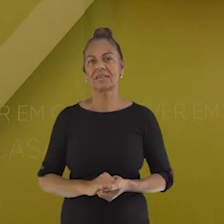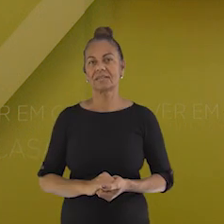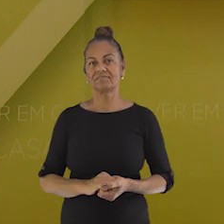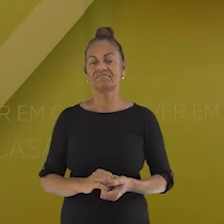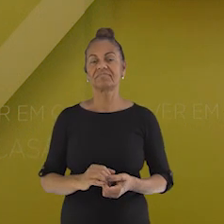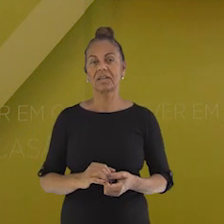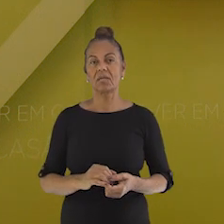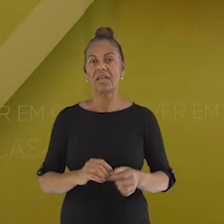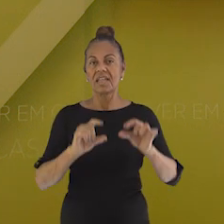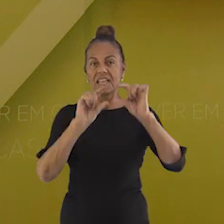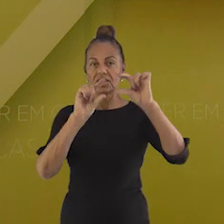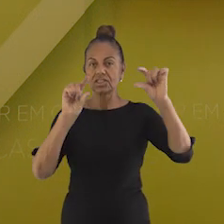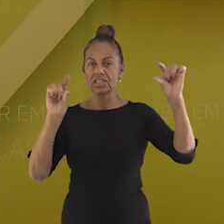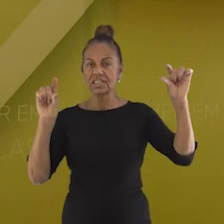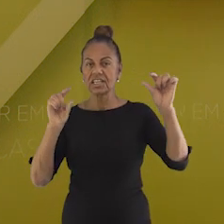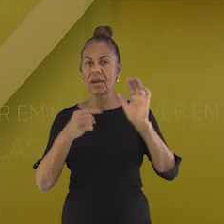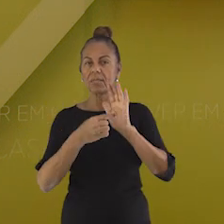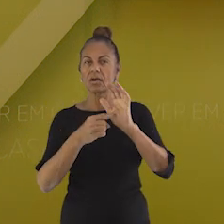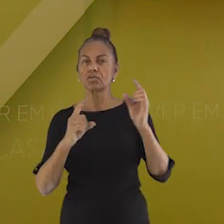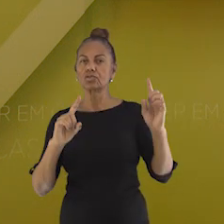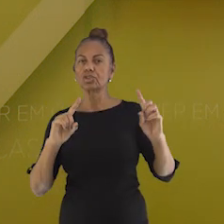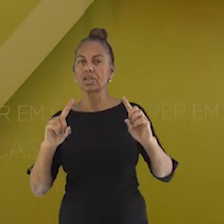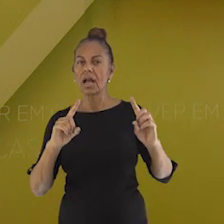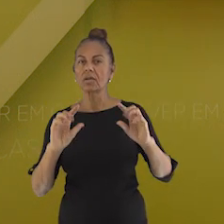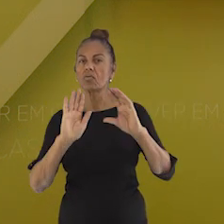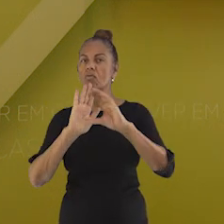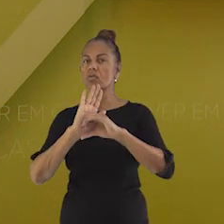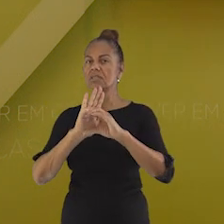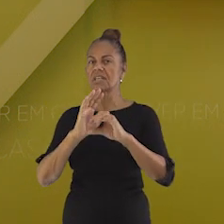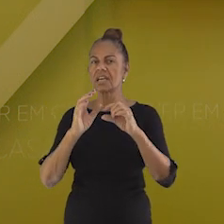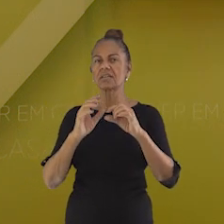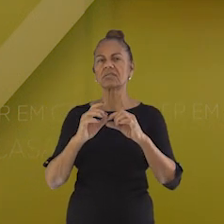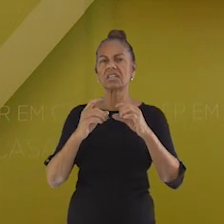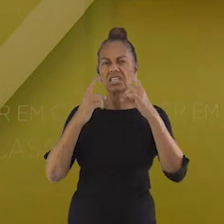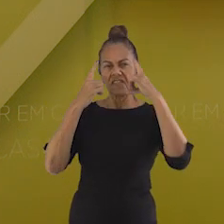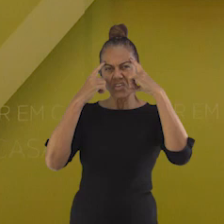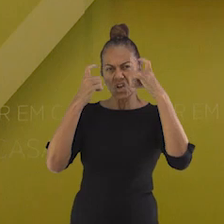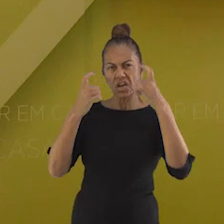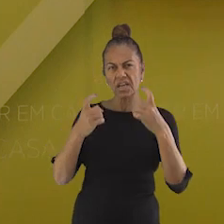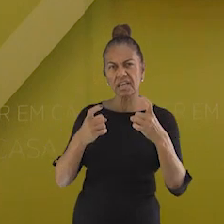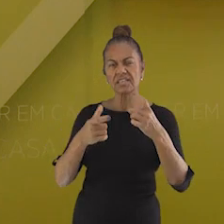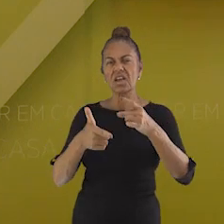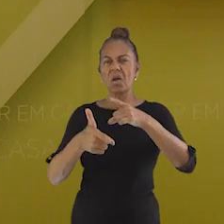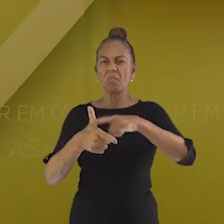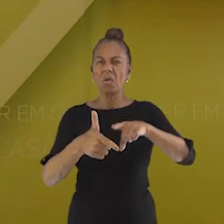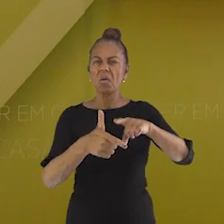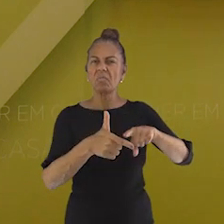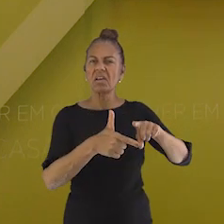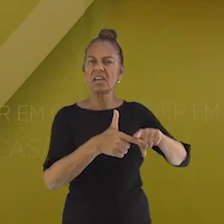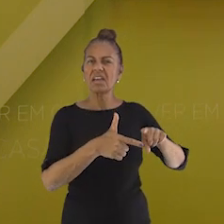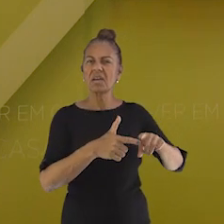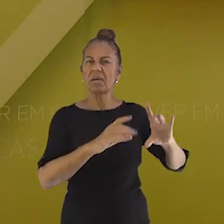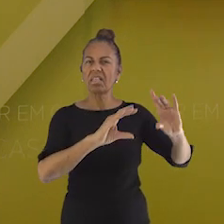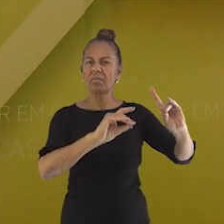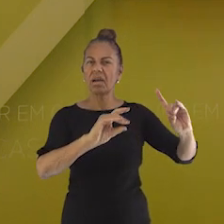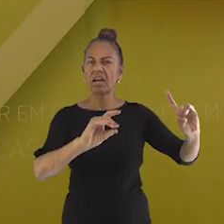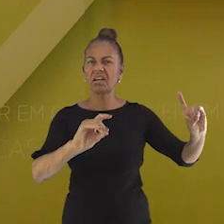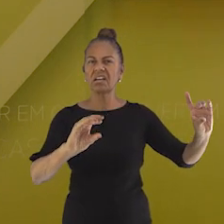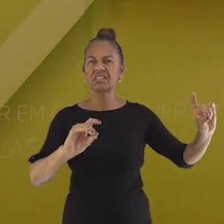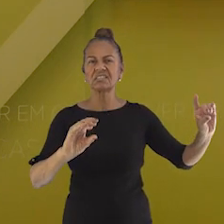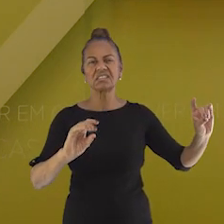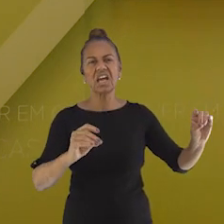O diálogo faz uma relação do conceito de violência com os problemas que impactam negativamente os